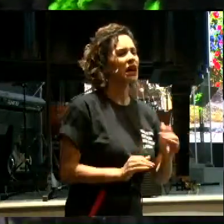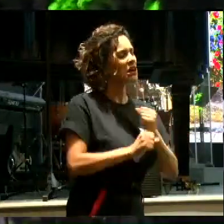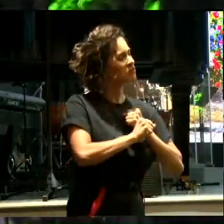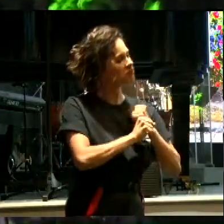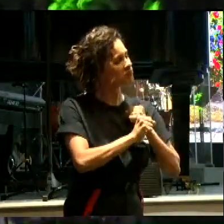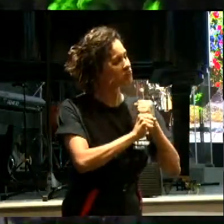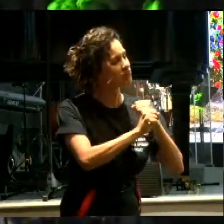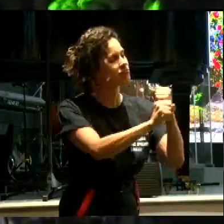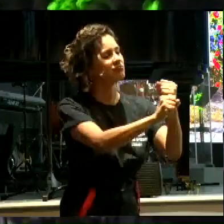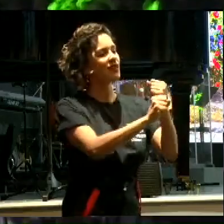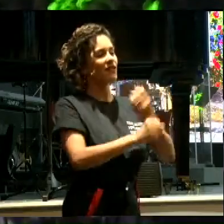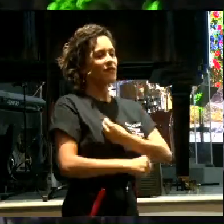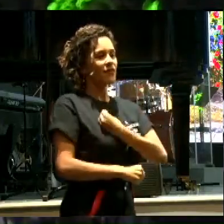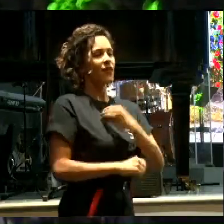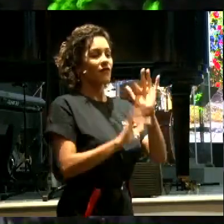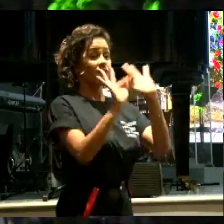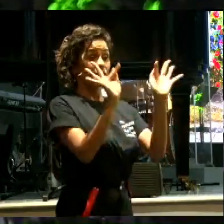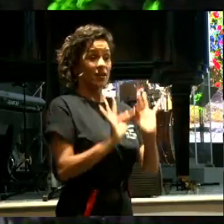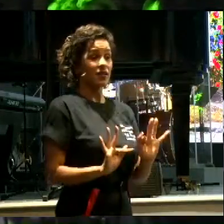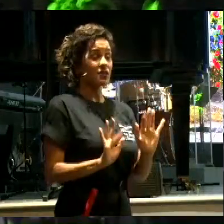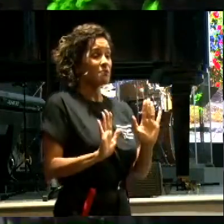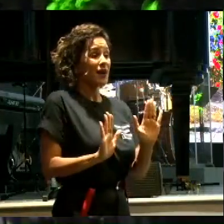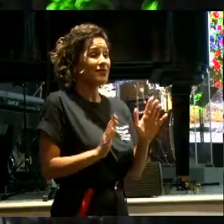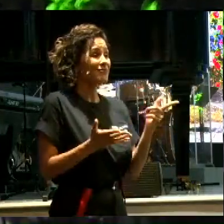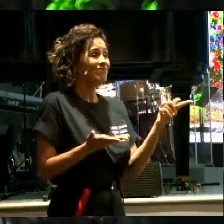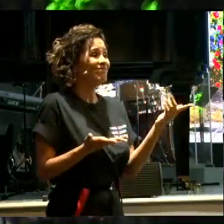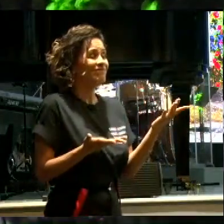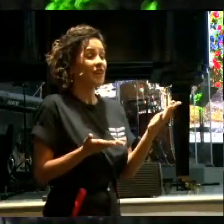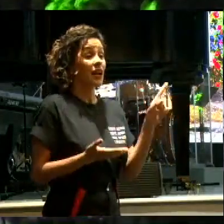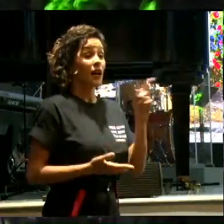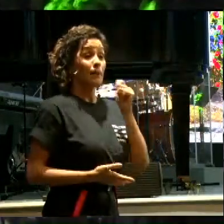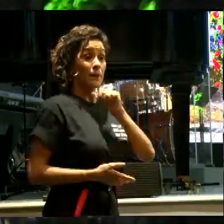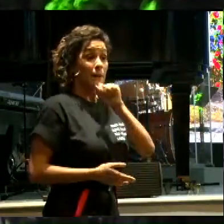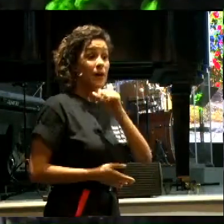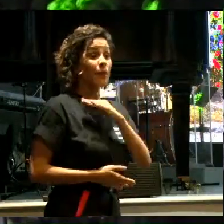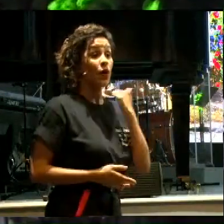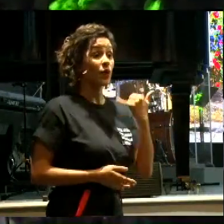anos. Ela morreu com 36 anos de idade.